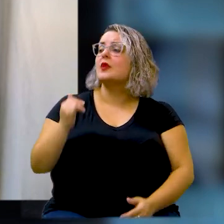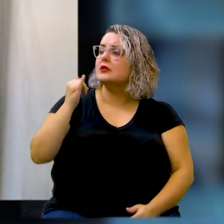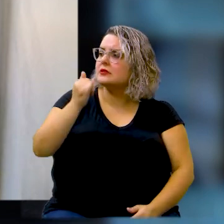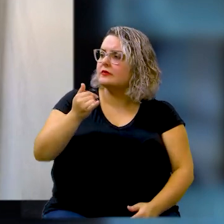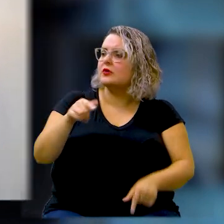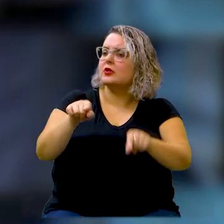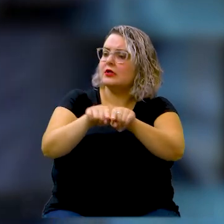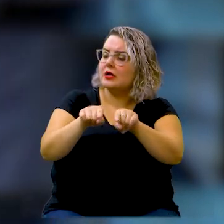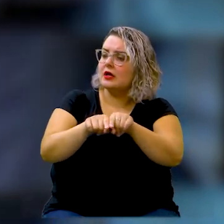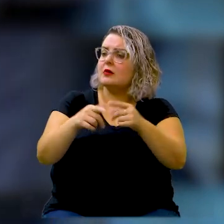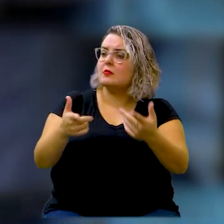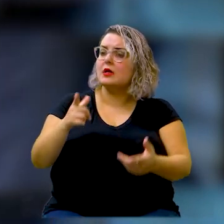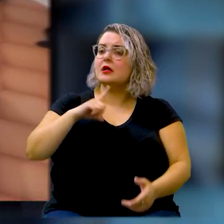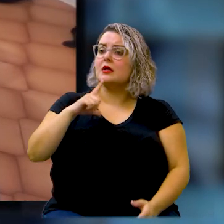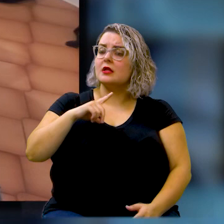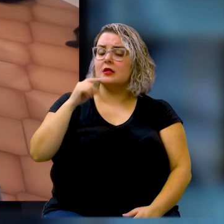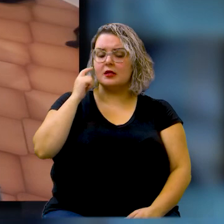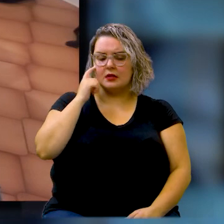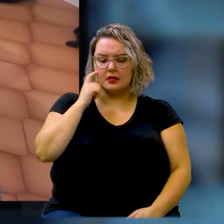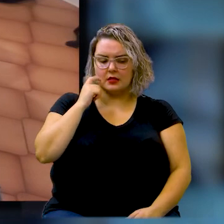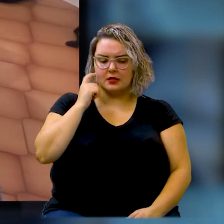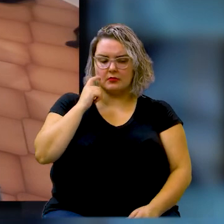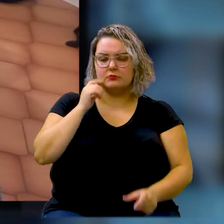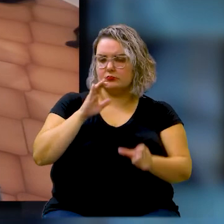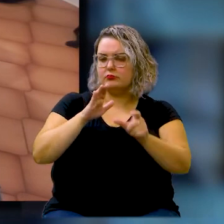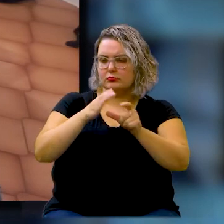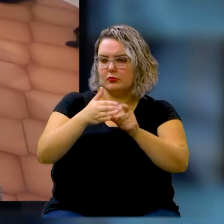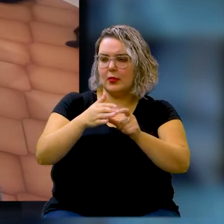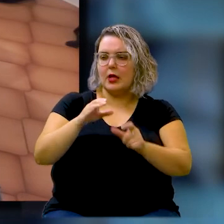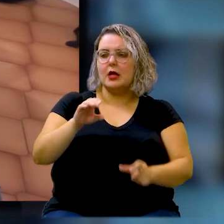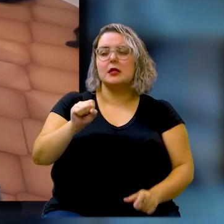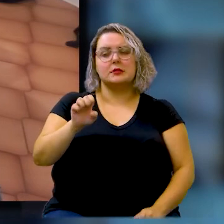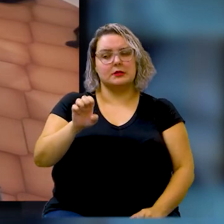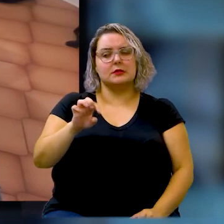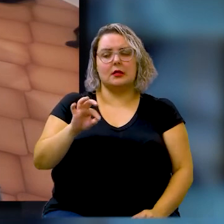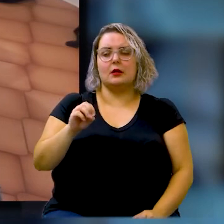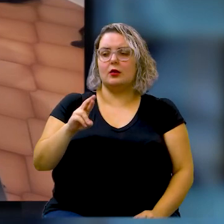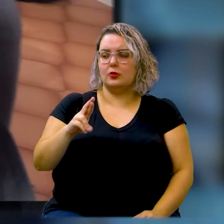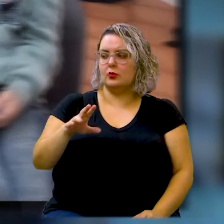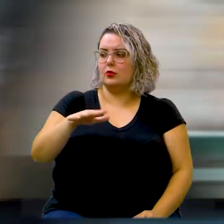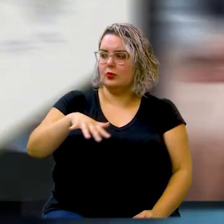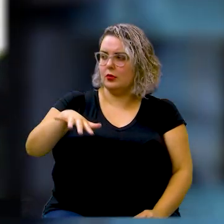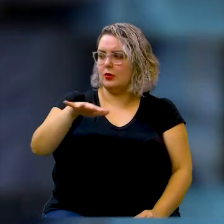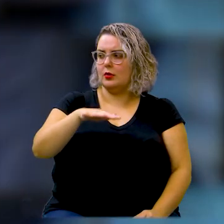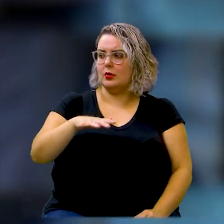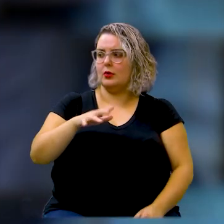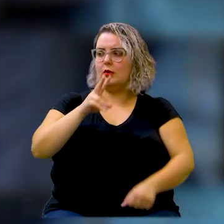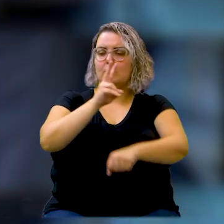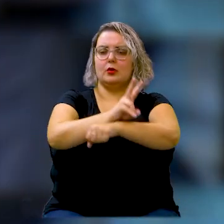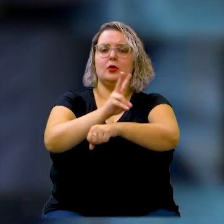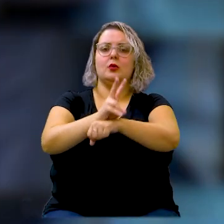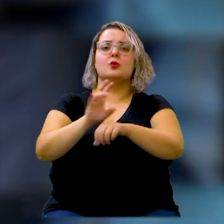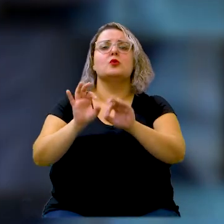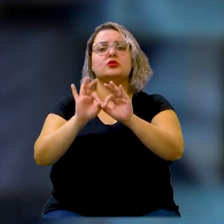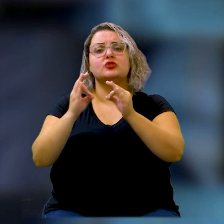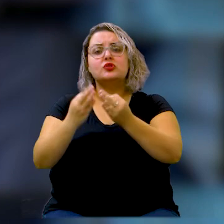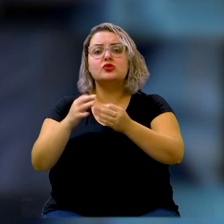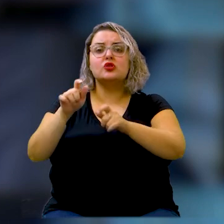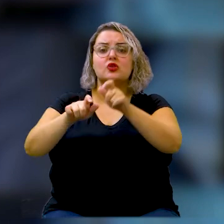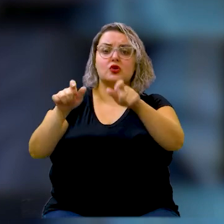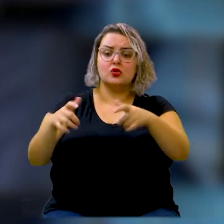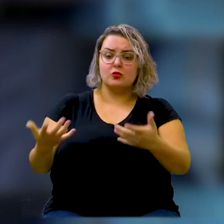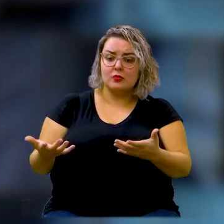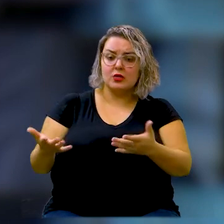que também tem, vou usar a palavra setor, que cuida de famílias ou pessoas